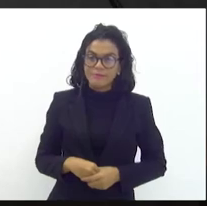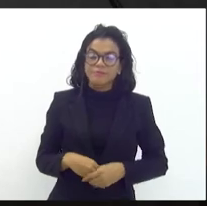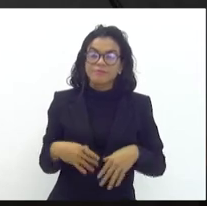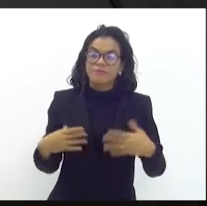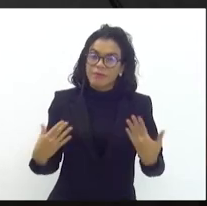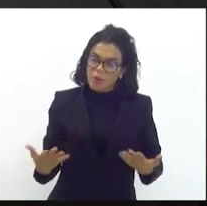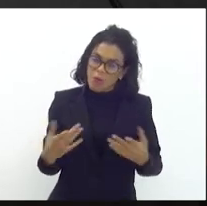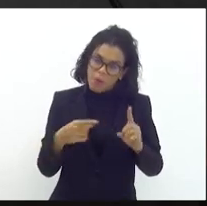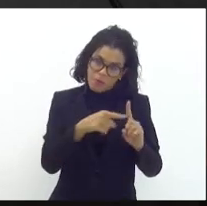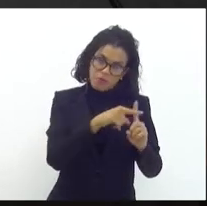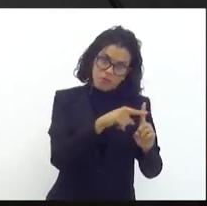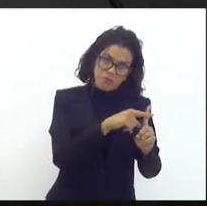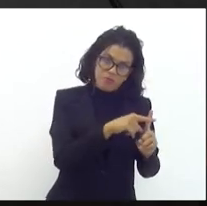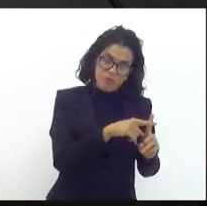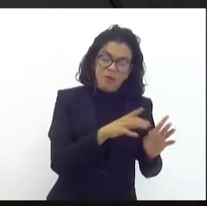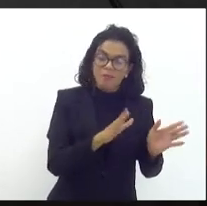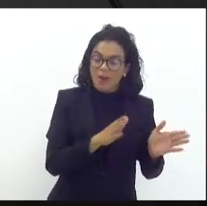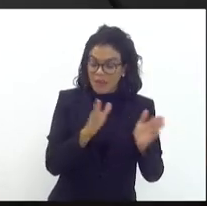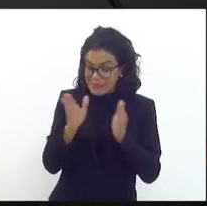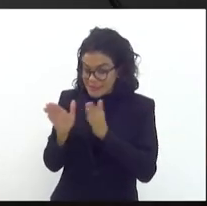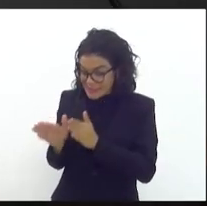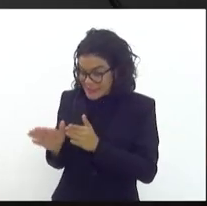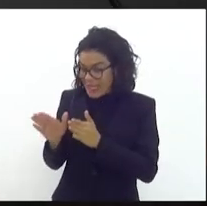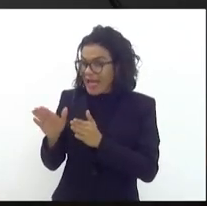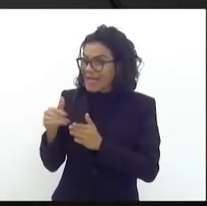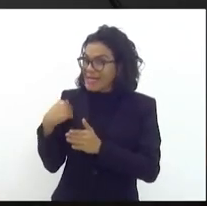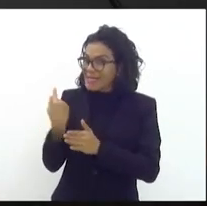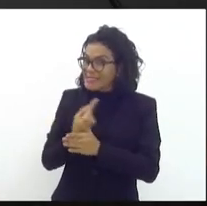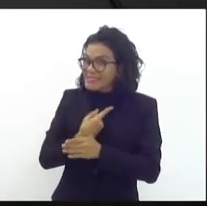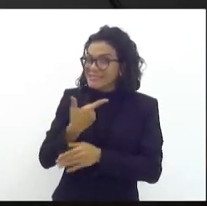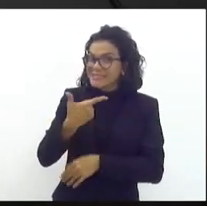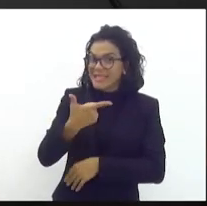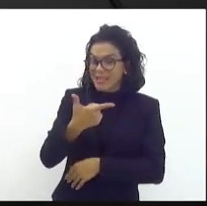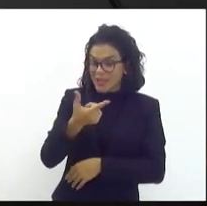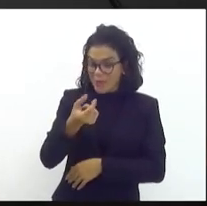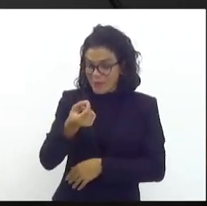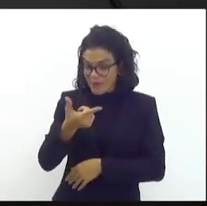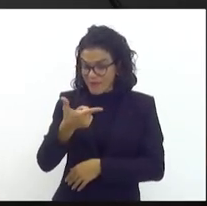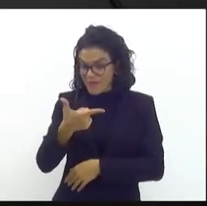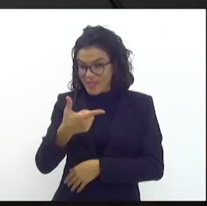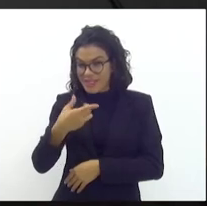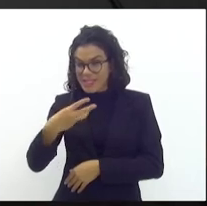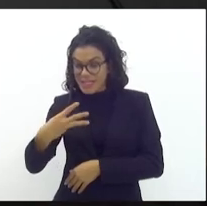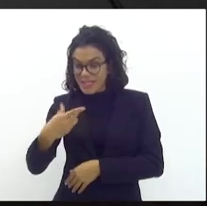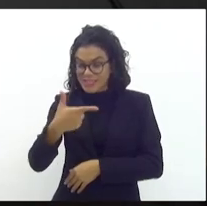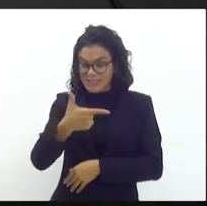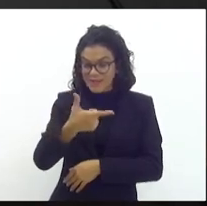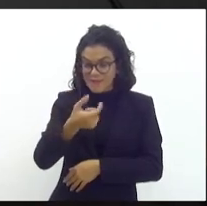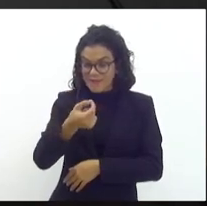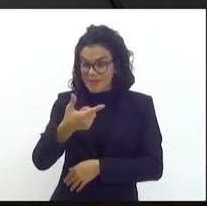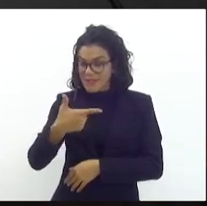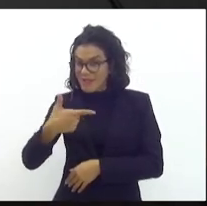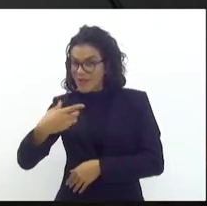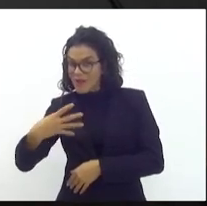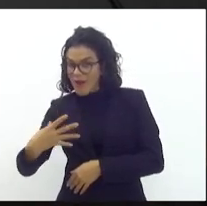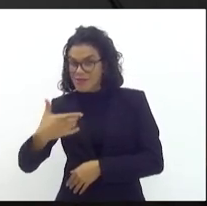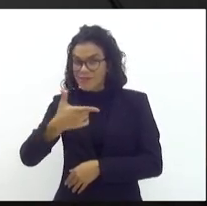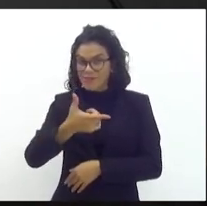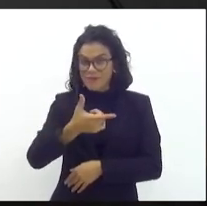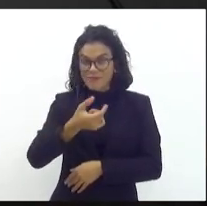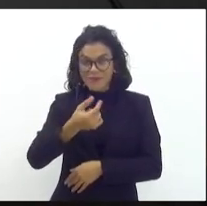isso é positivo mas é só lembrar que nós vamos passar 2020 24 2025 todo discutindo de novo